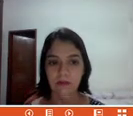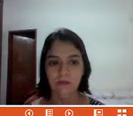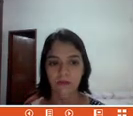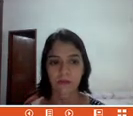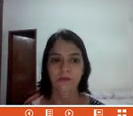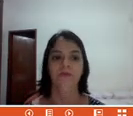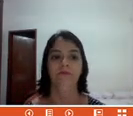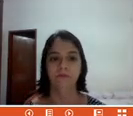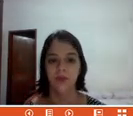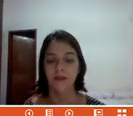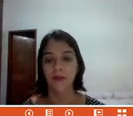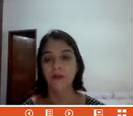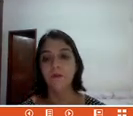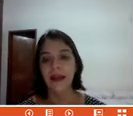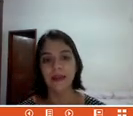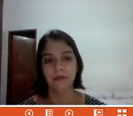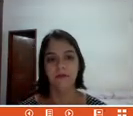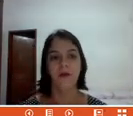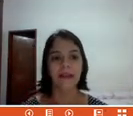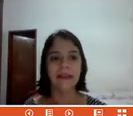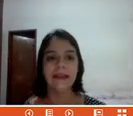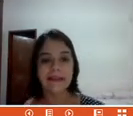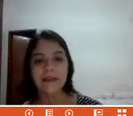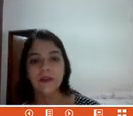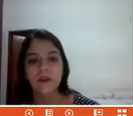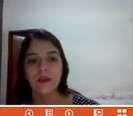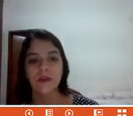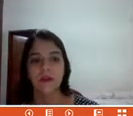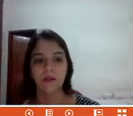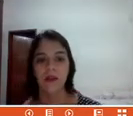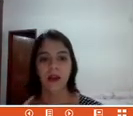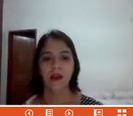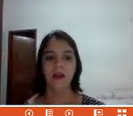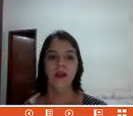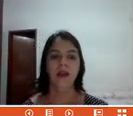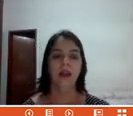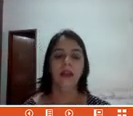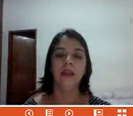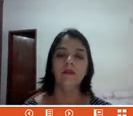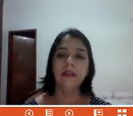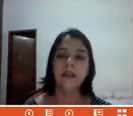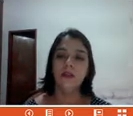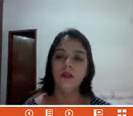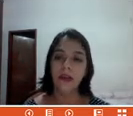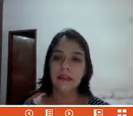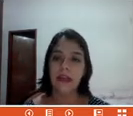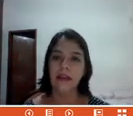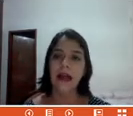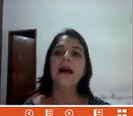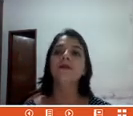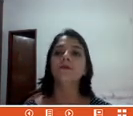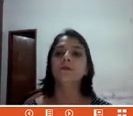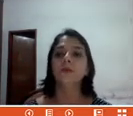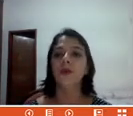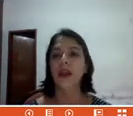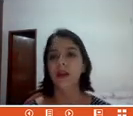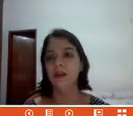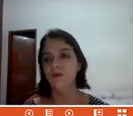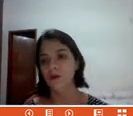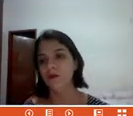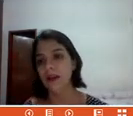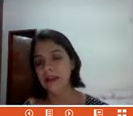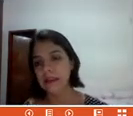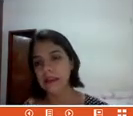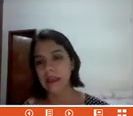2002, né? Foram mais quase 10 anos. Então, assim, houve esse atraso, porém